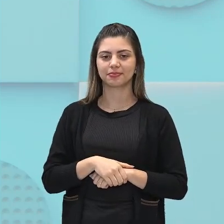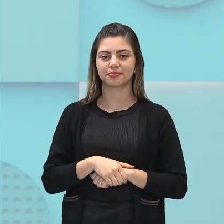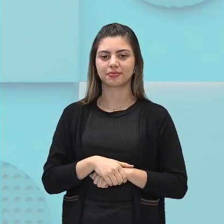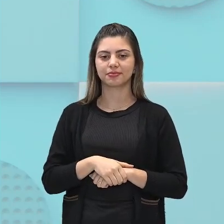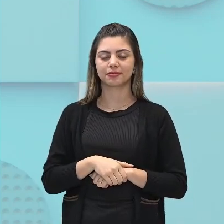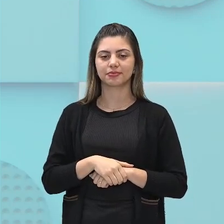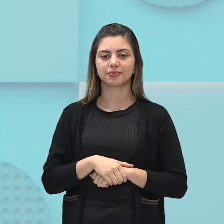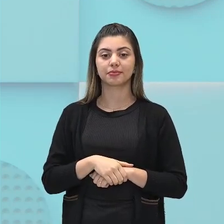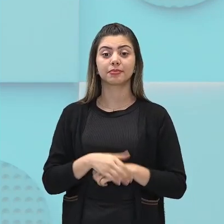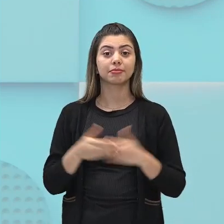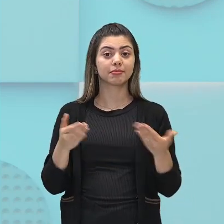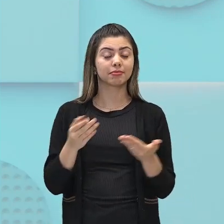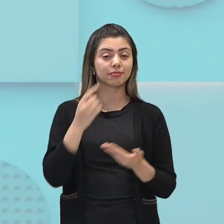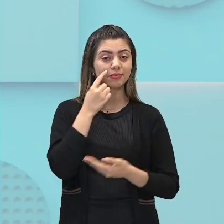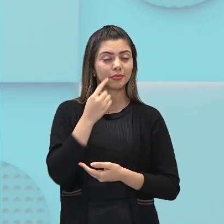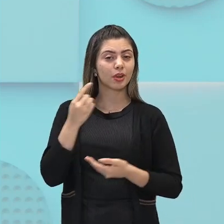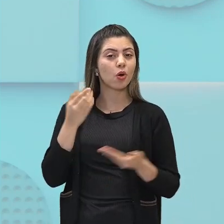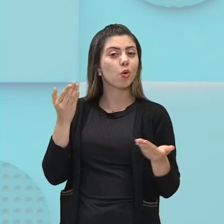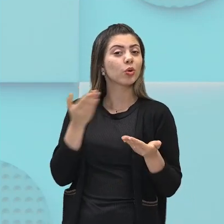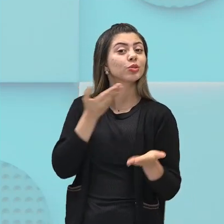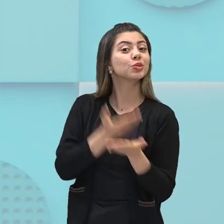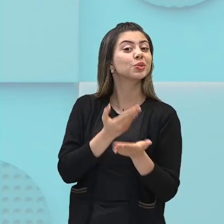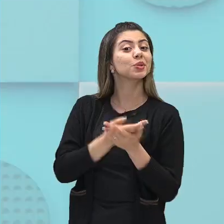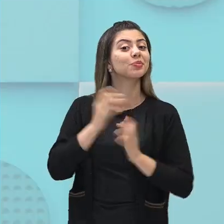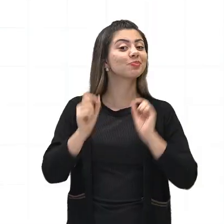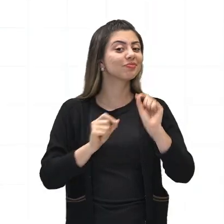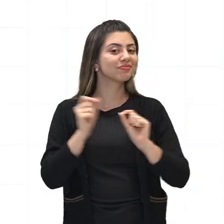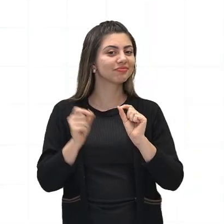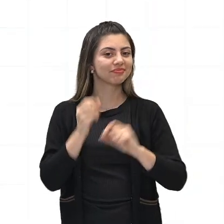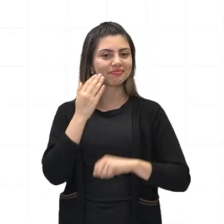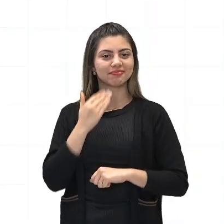portuguesa. Vamos conhecer a nossa aula de hoje?